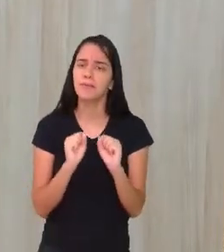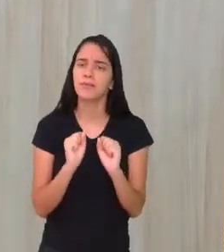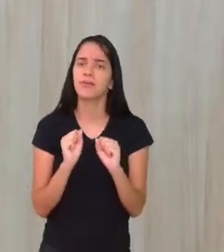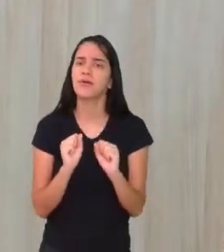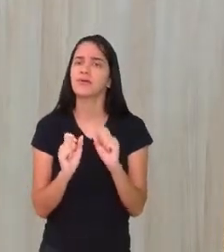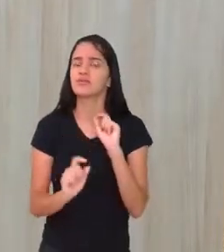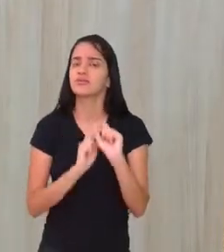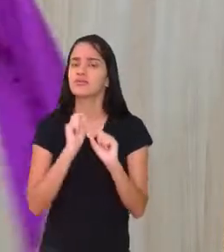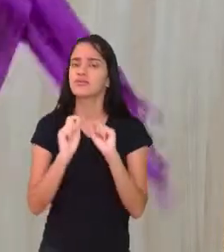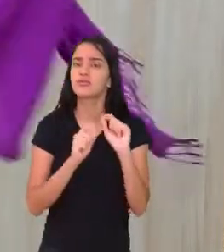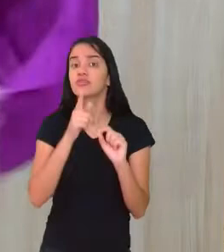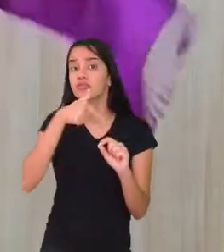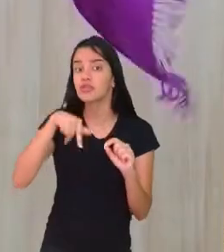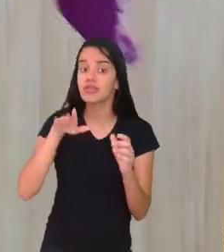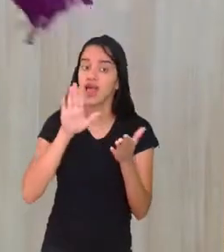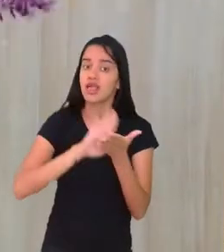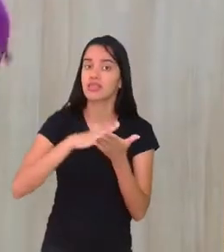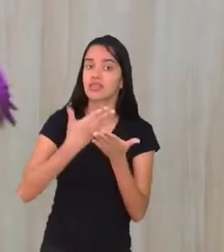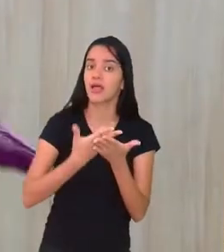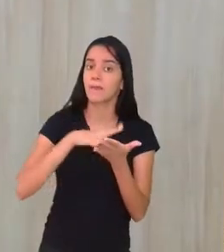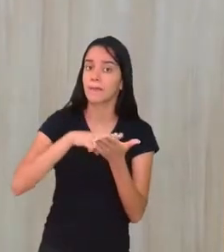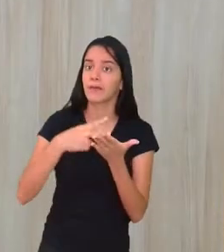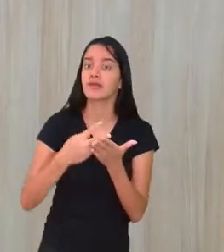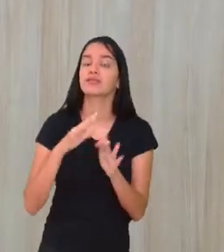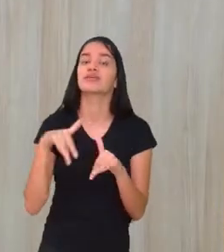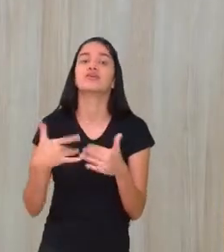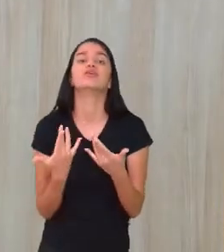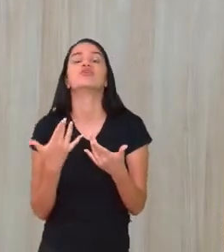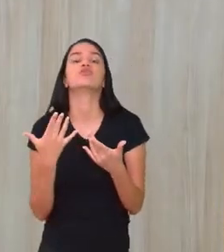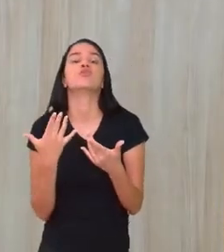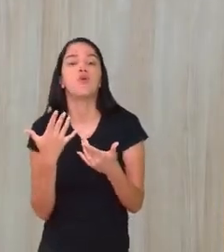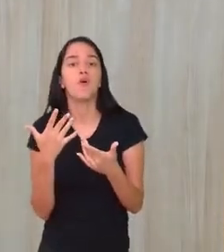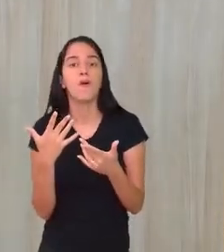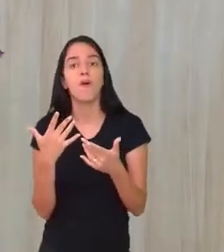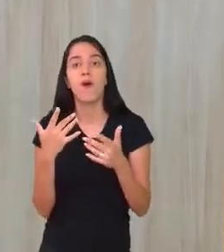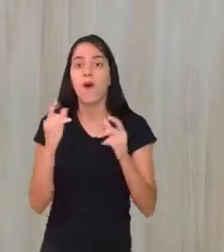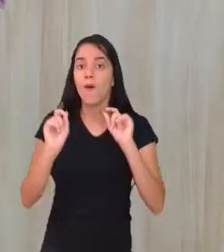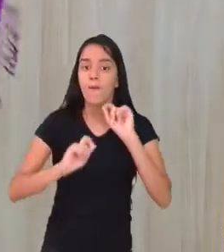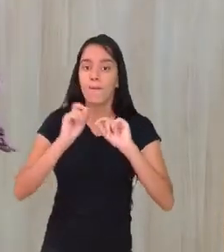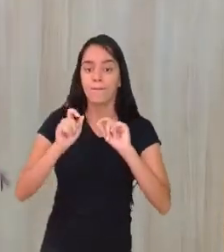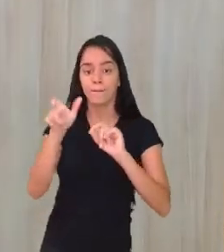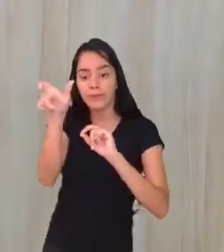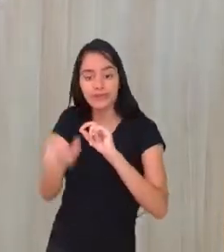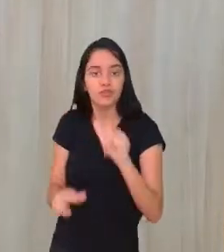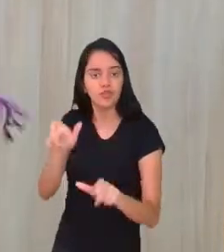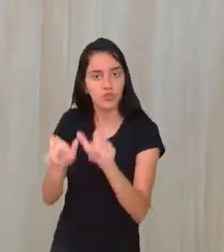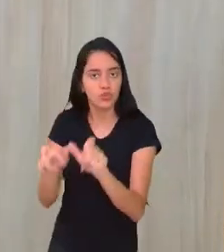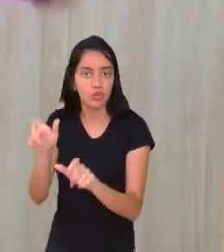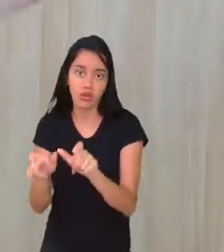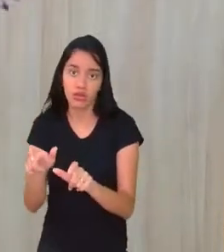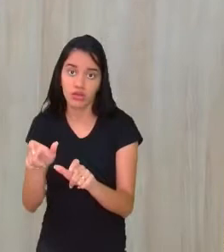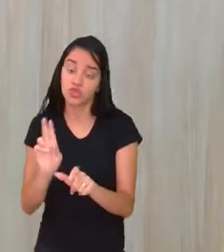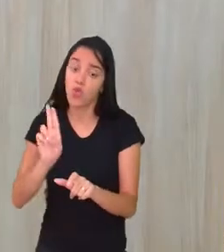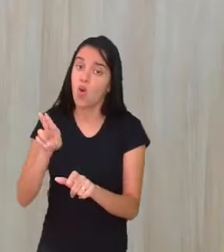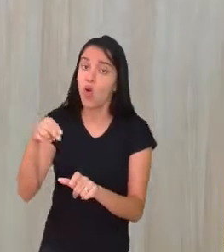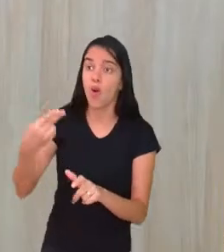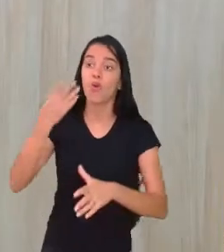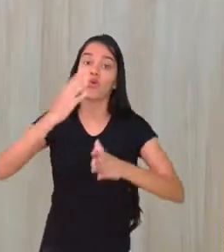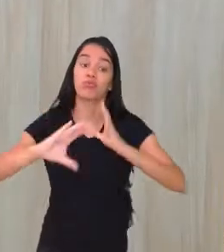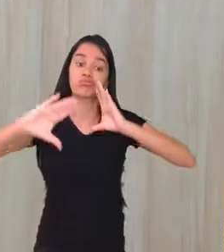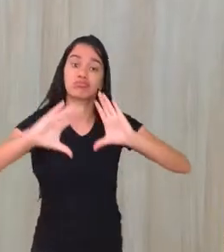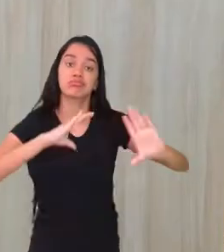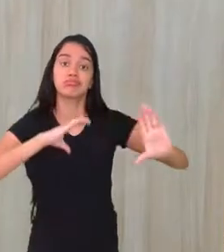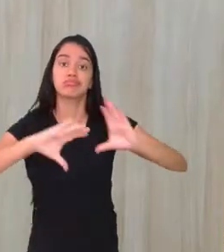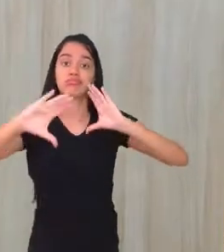feita você interpretando o personagem, ou ela pode ser feita você